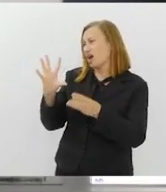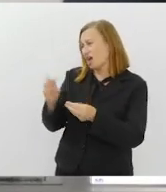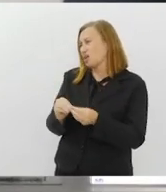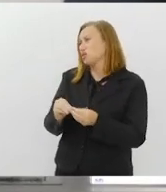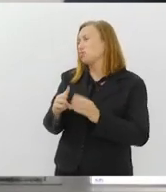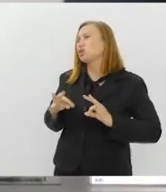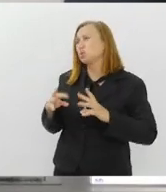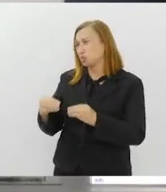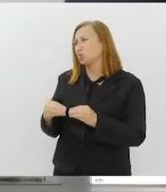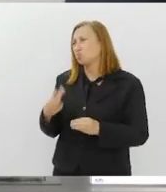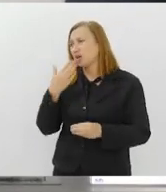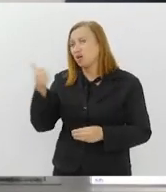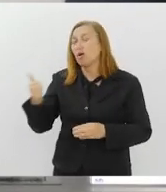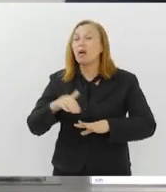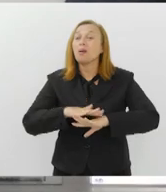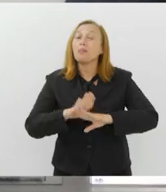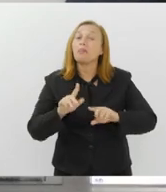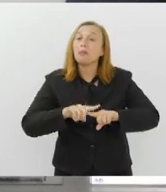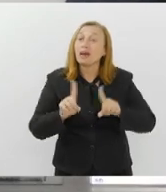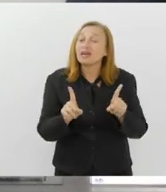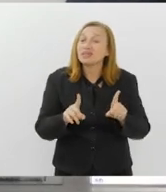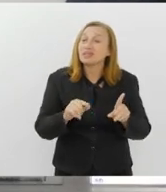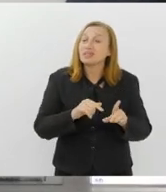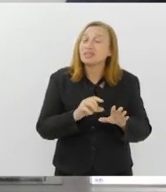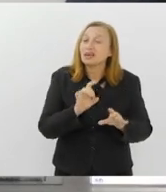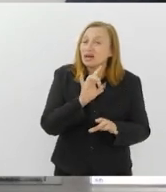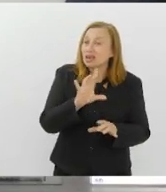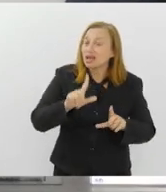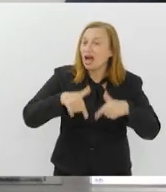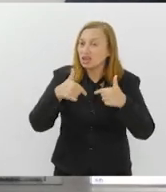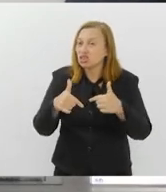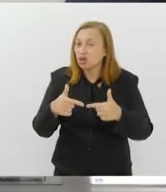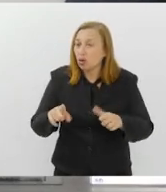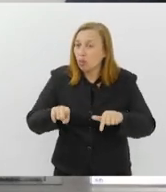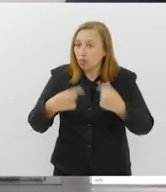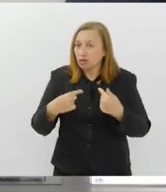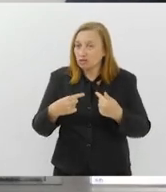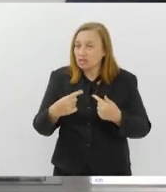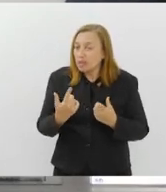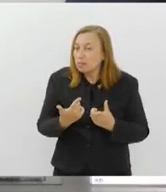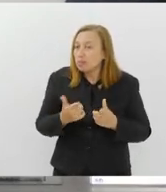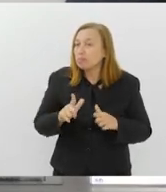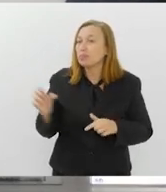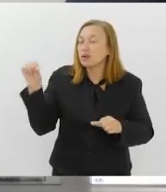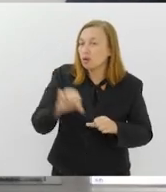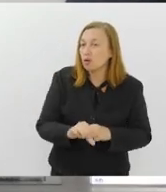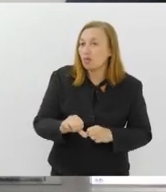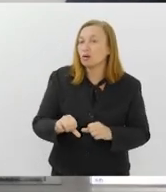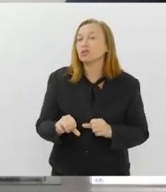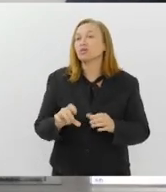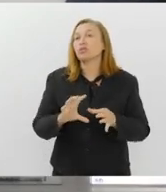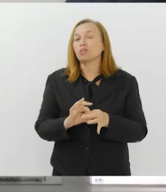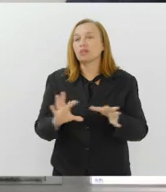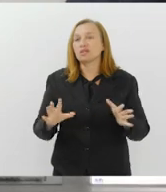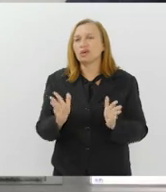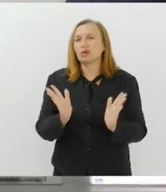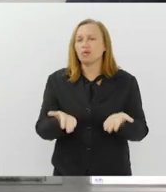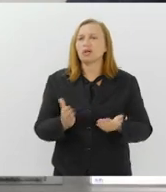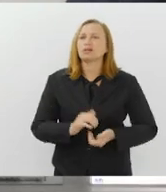ação de vocês contra mim vai ter uma reação 10 vezes pior. Então, eu vou começar com essa deliberação aqui, ó.